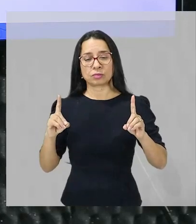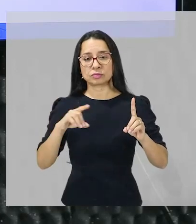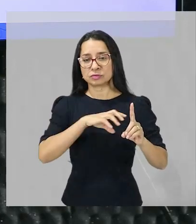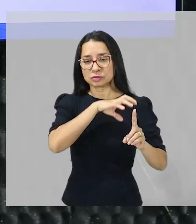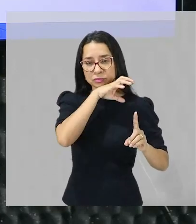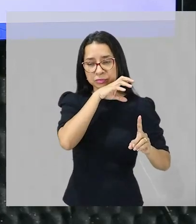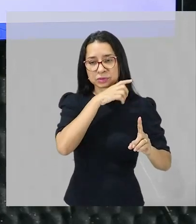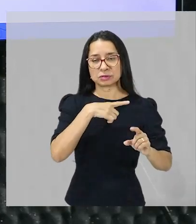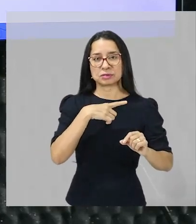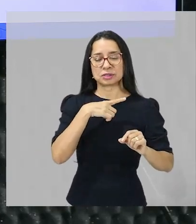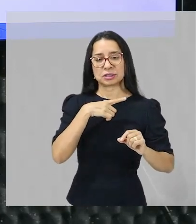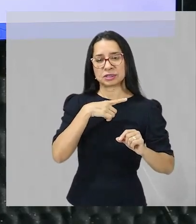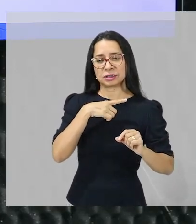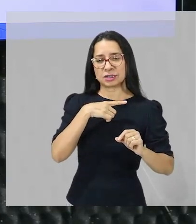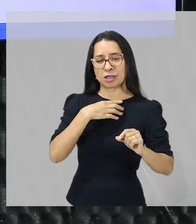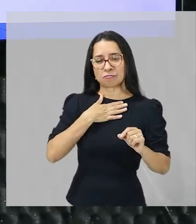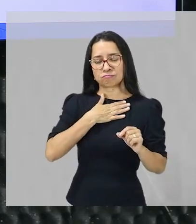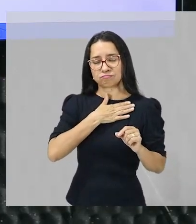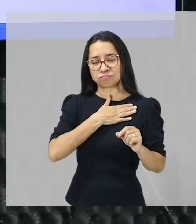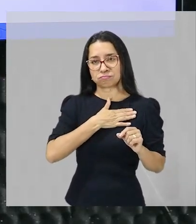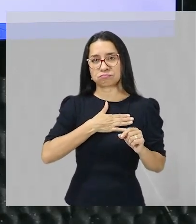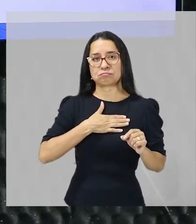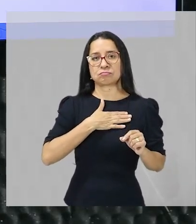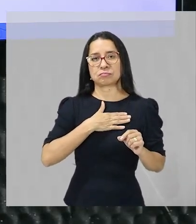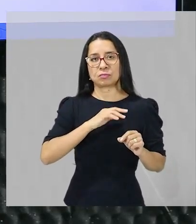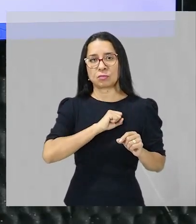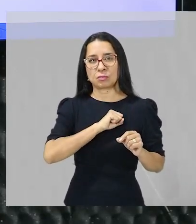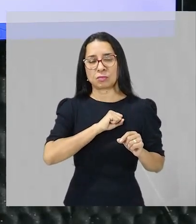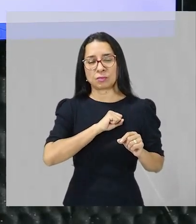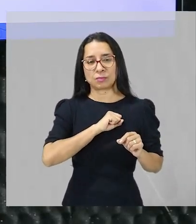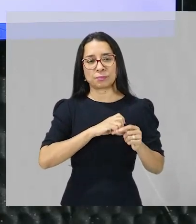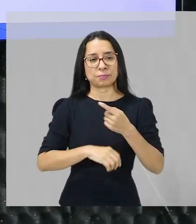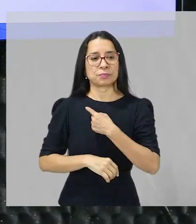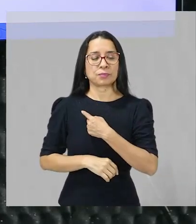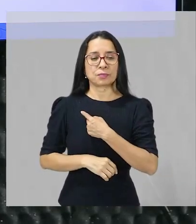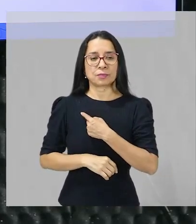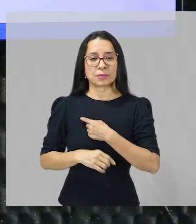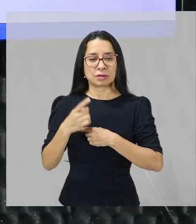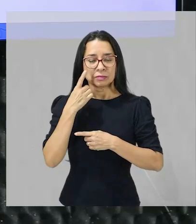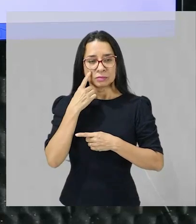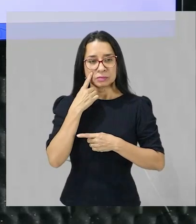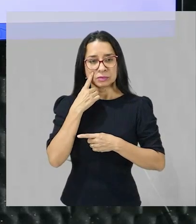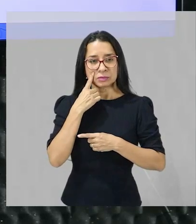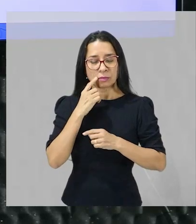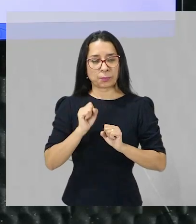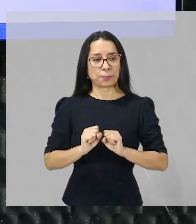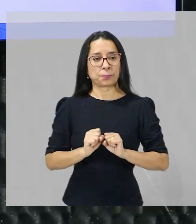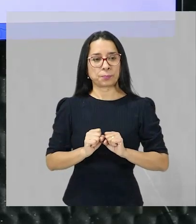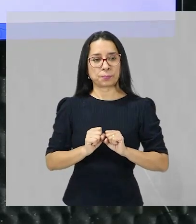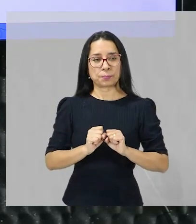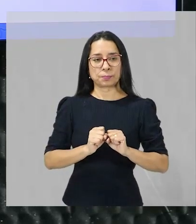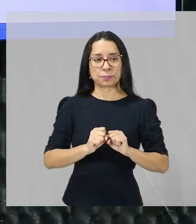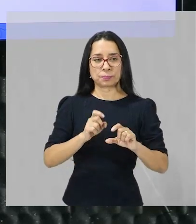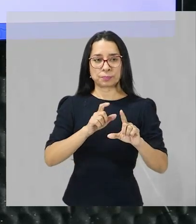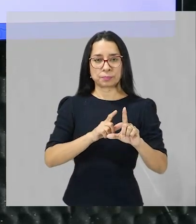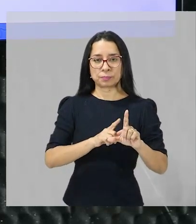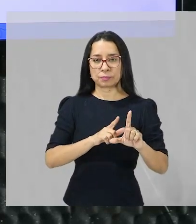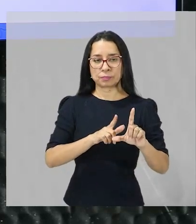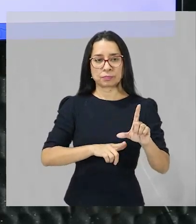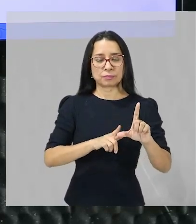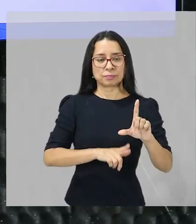tem muito apreço, né? Então, olha só, pode-se afirmar que cada um desses clones, o que